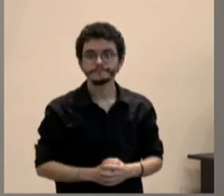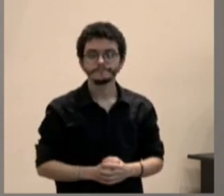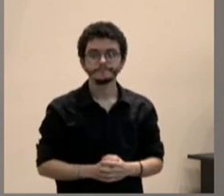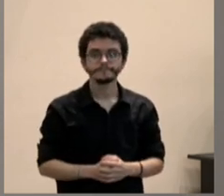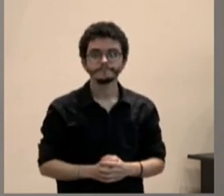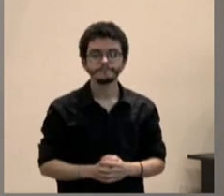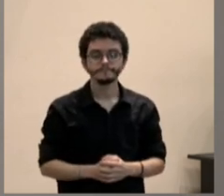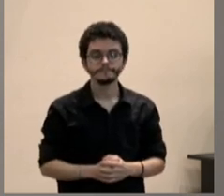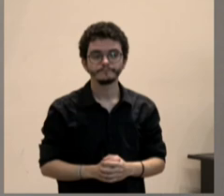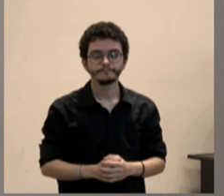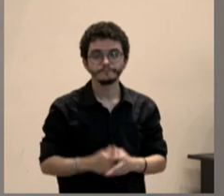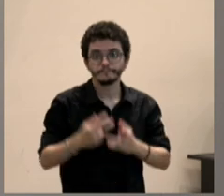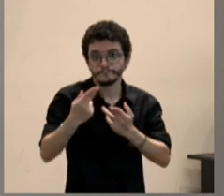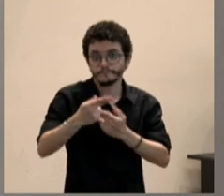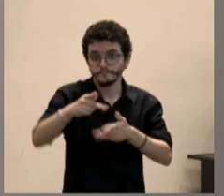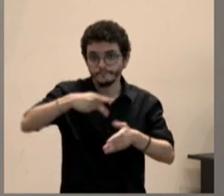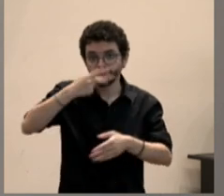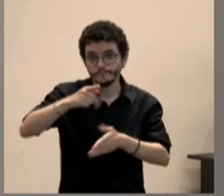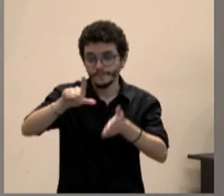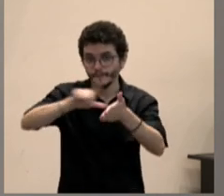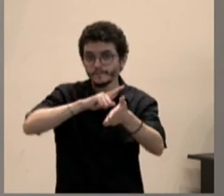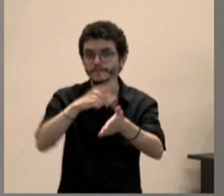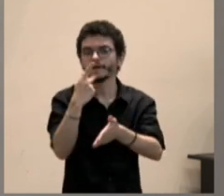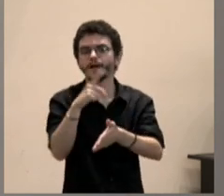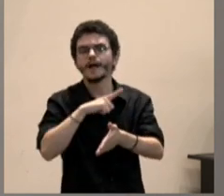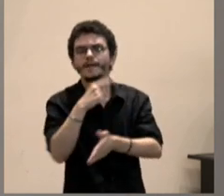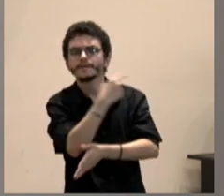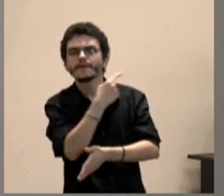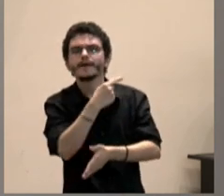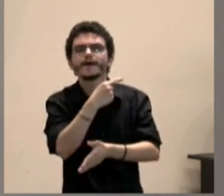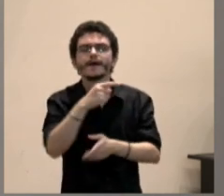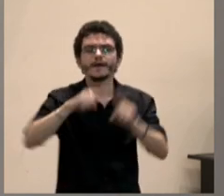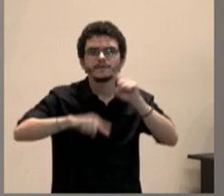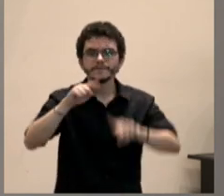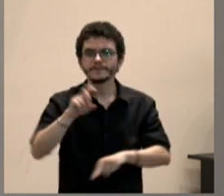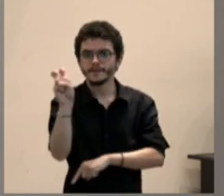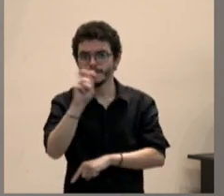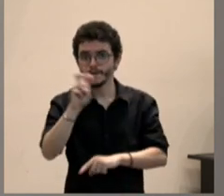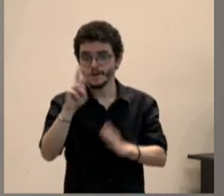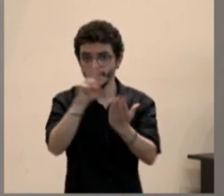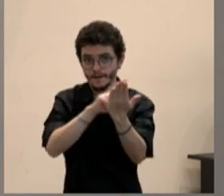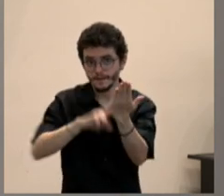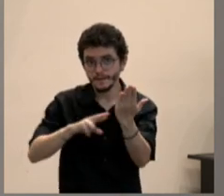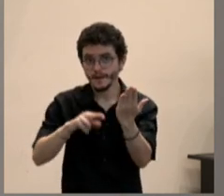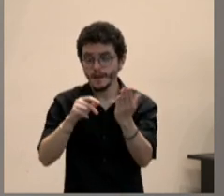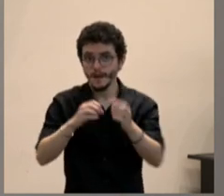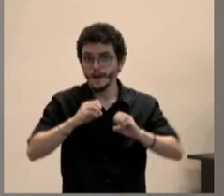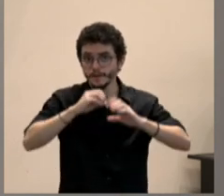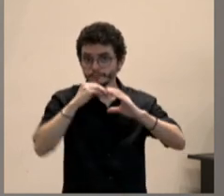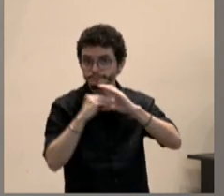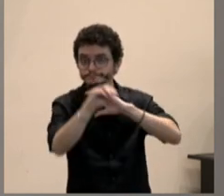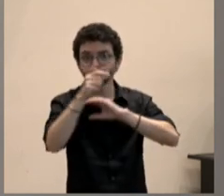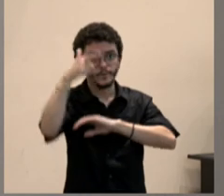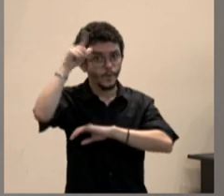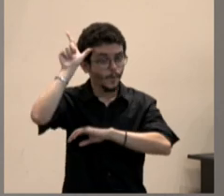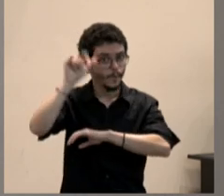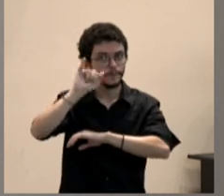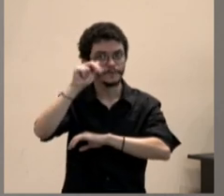Como a Lueli falou, eu tirei esse material do quinto relatório que foi divulgado ontem, do INEP, e meu objetivo com